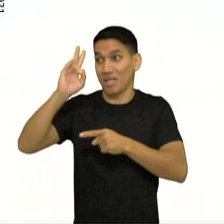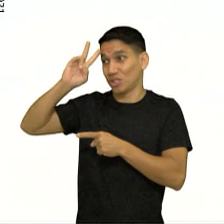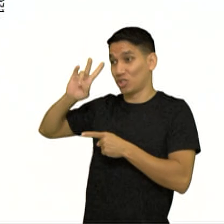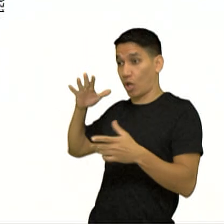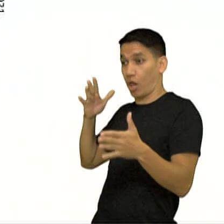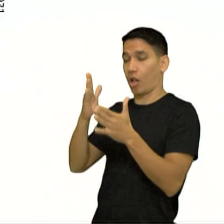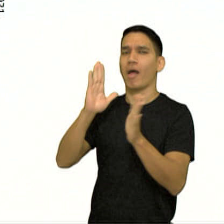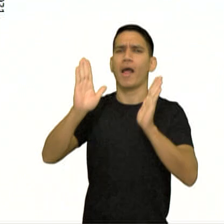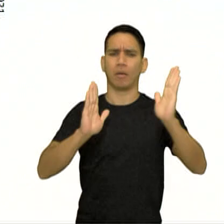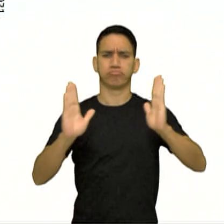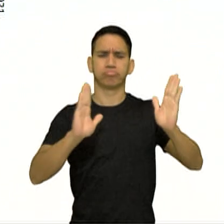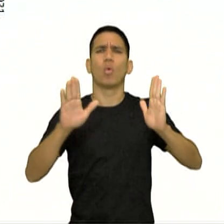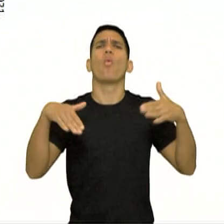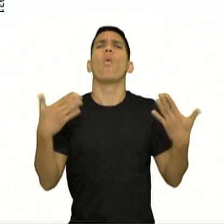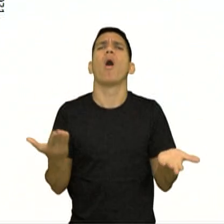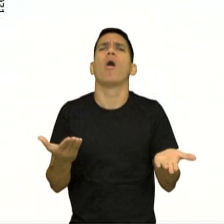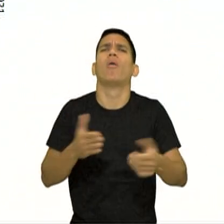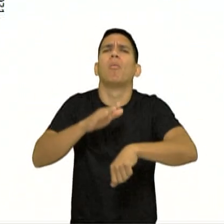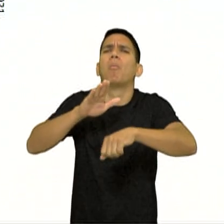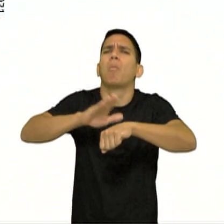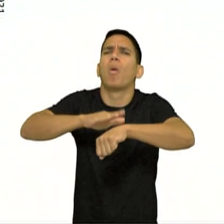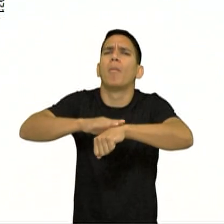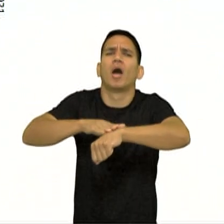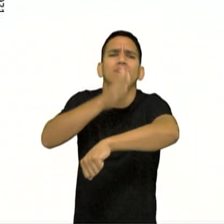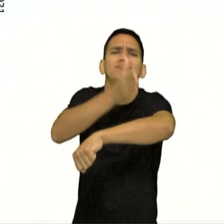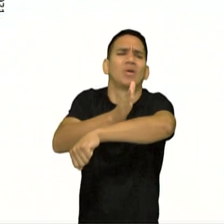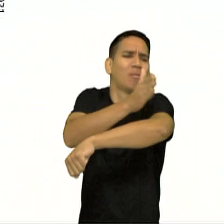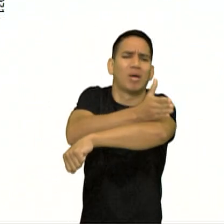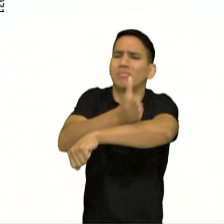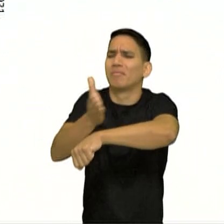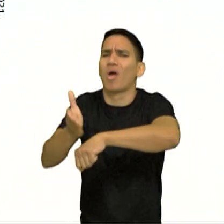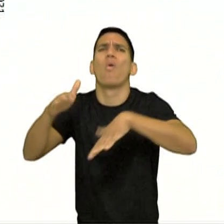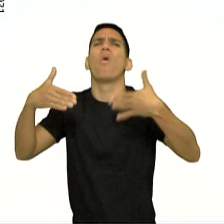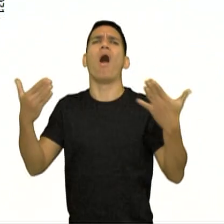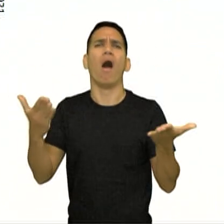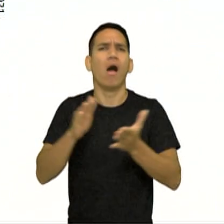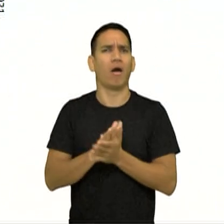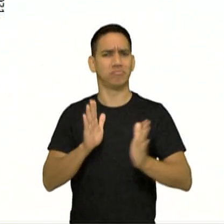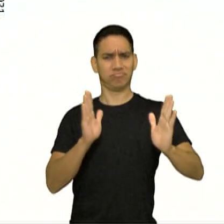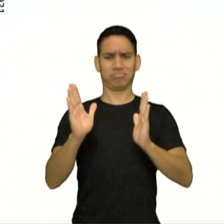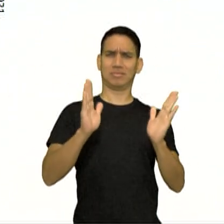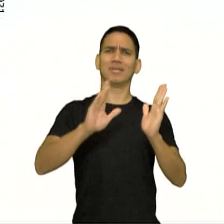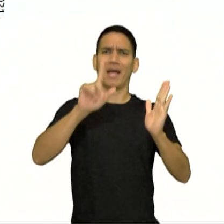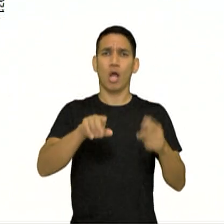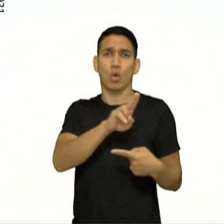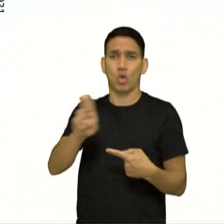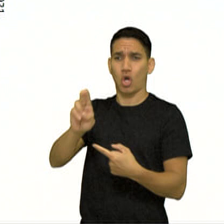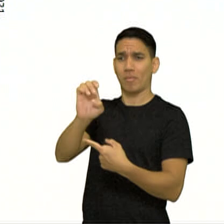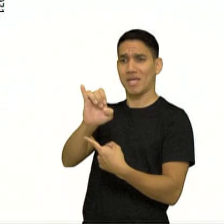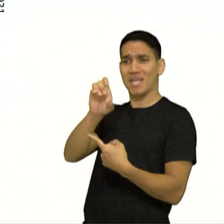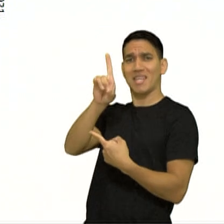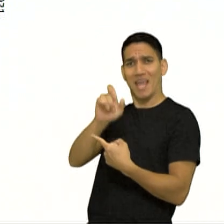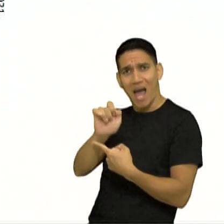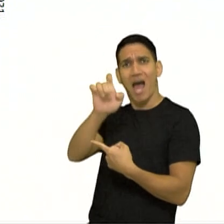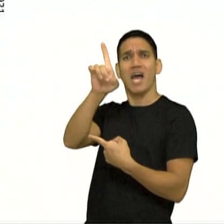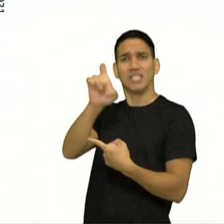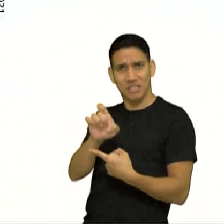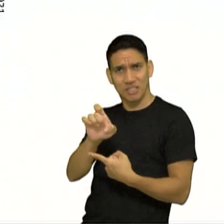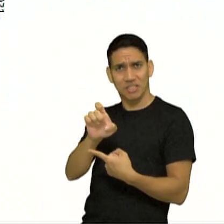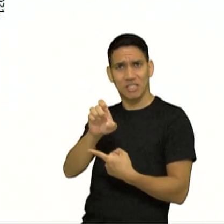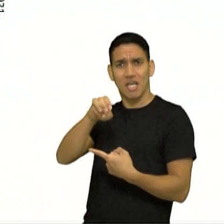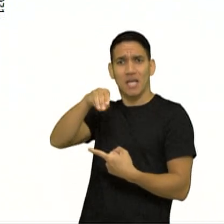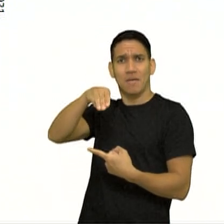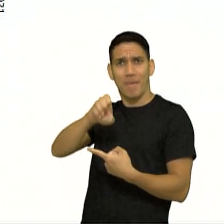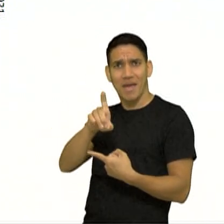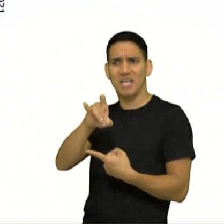corresponde à Idade Média? Onde que está localizado? Em que período está localizado esse período que a gente chama de Idade Média? Se a gente